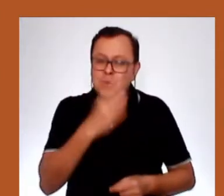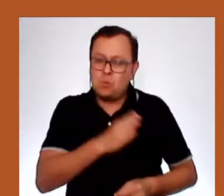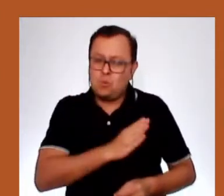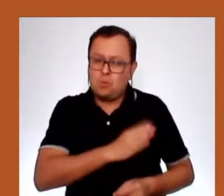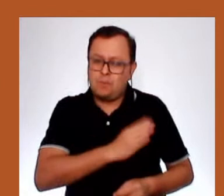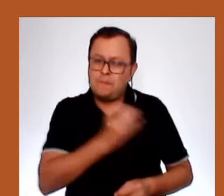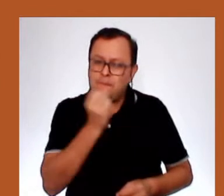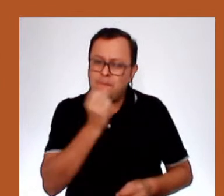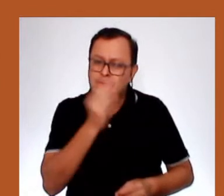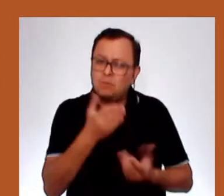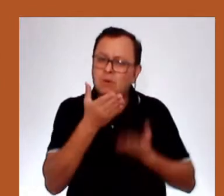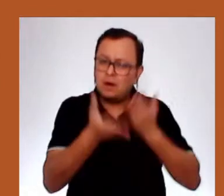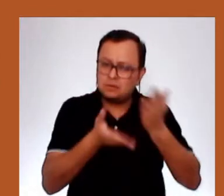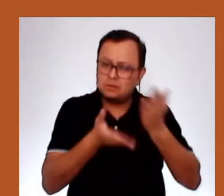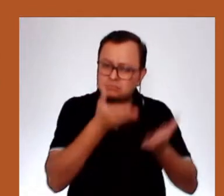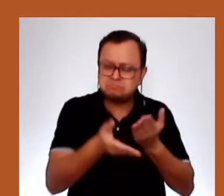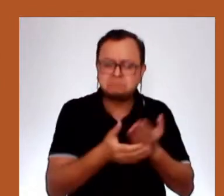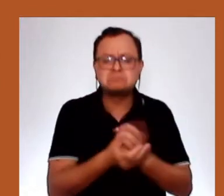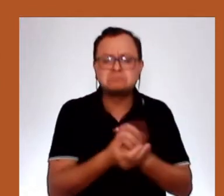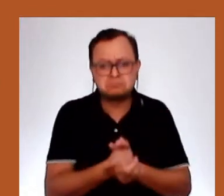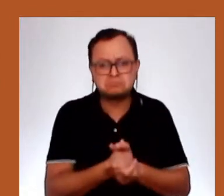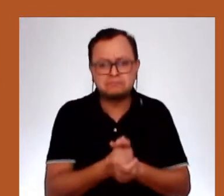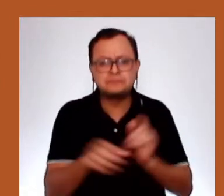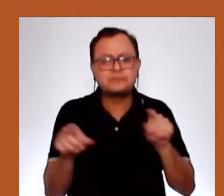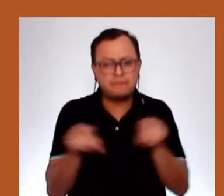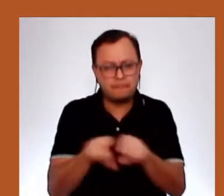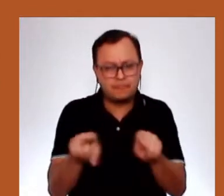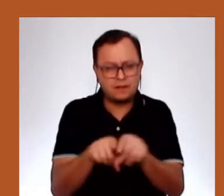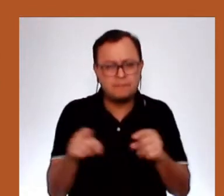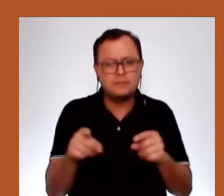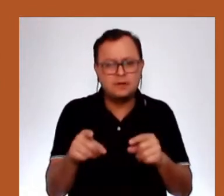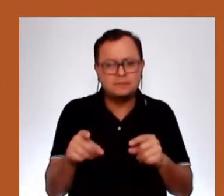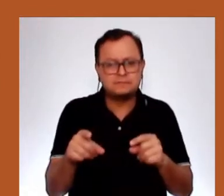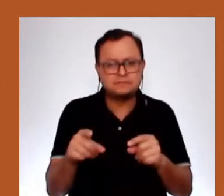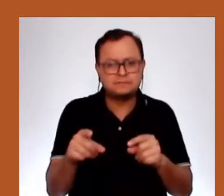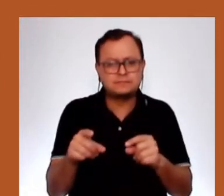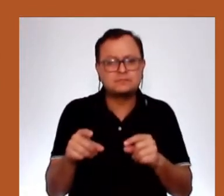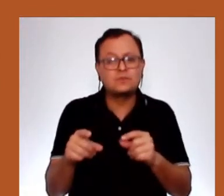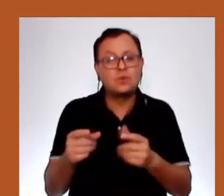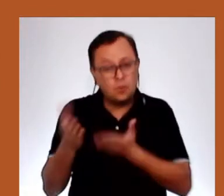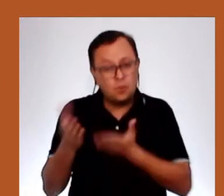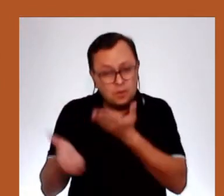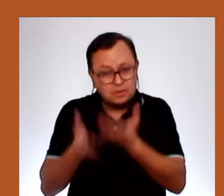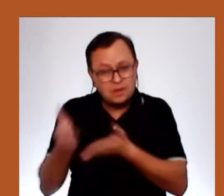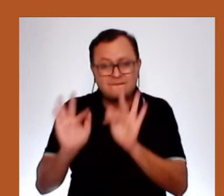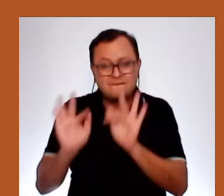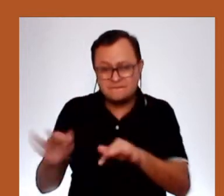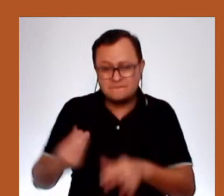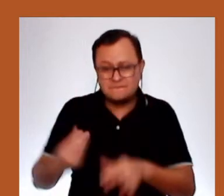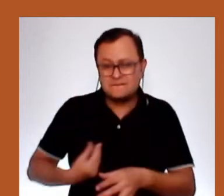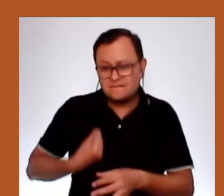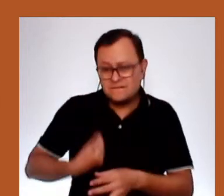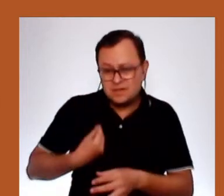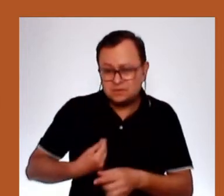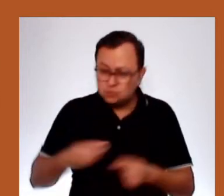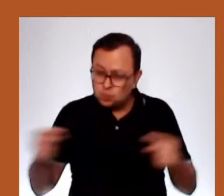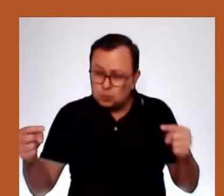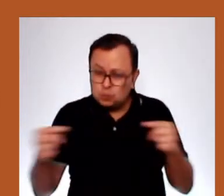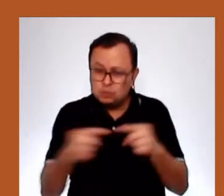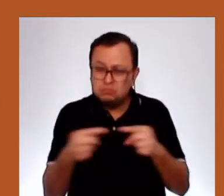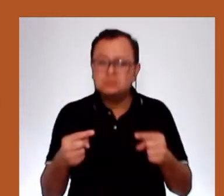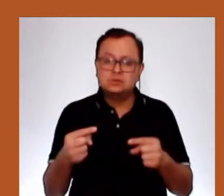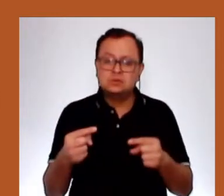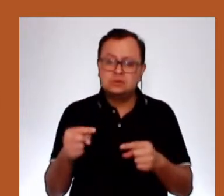a percepção de que isso tem a ver com a própria filosofia dos cuidados paliativos, né? É o valor que